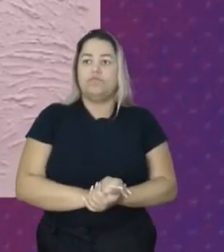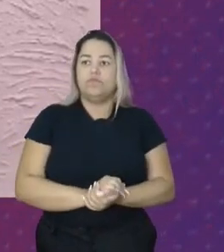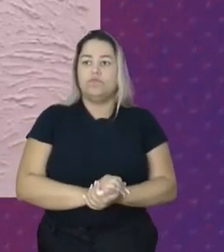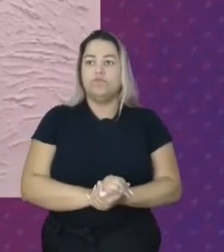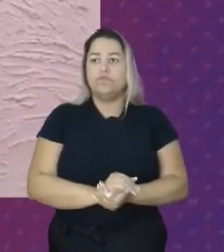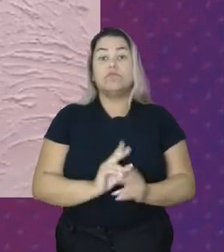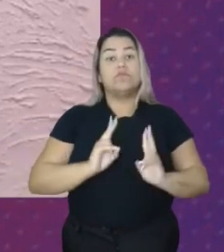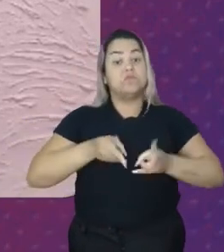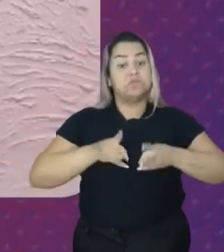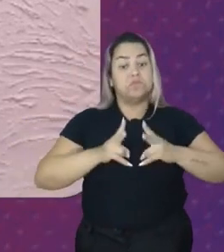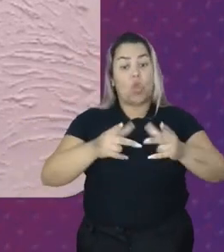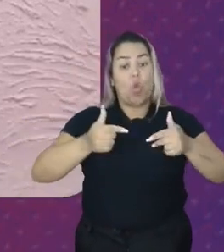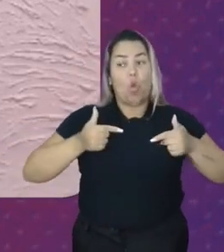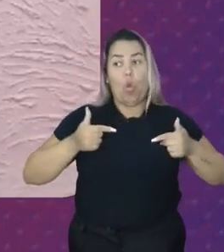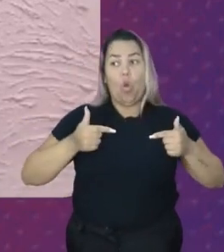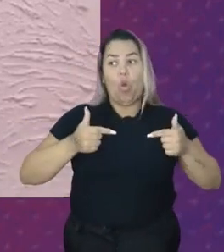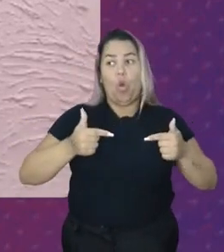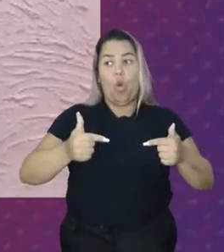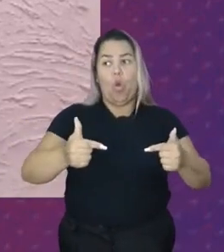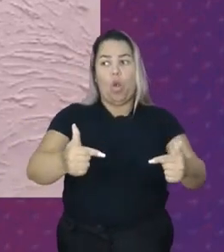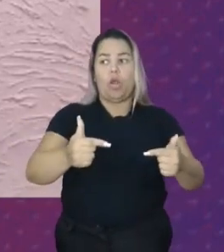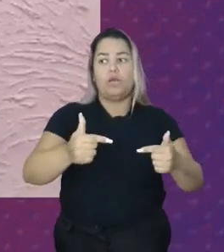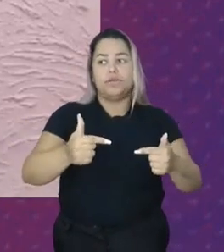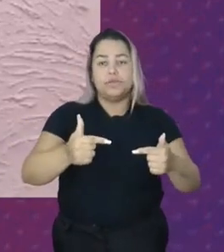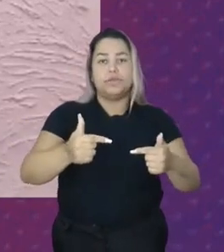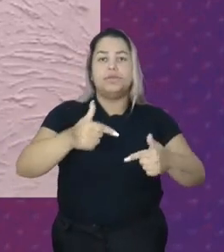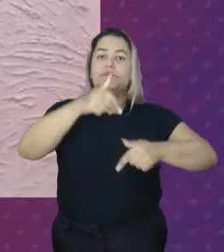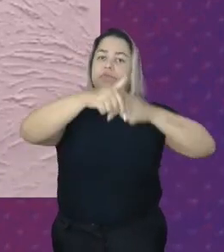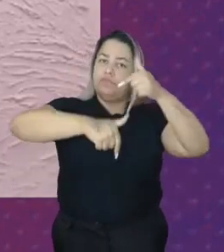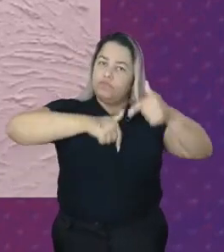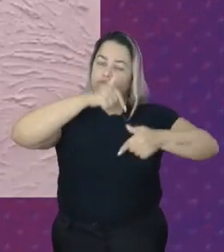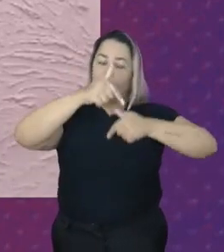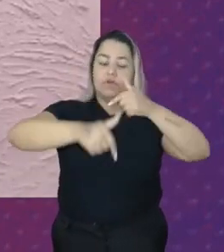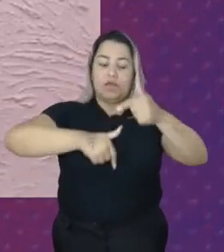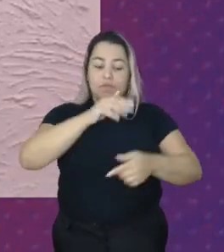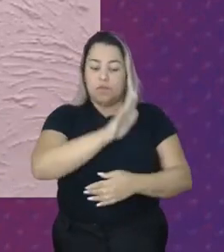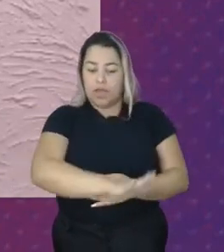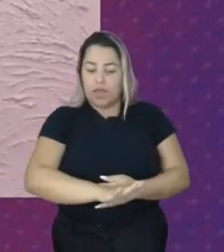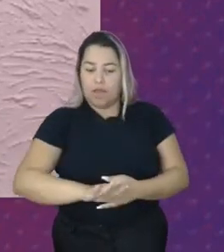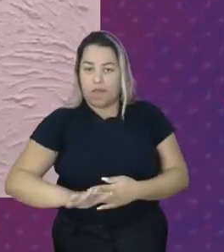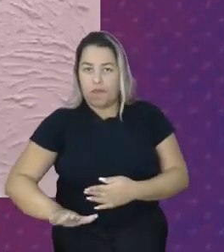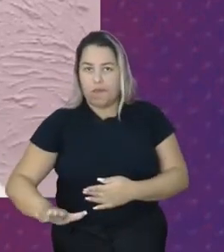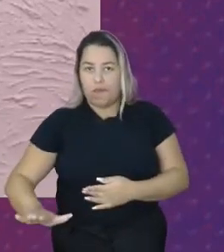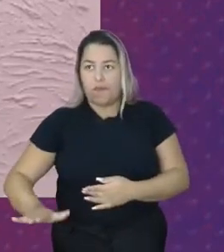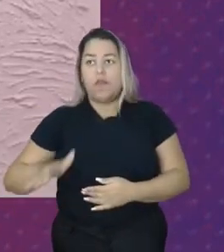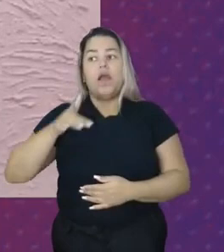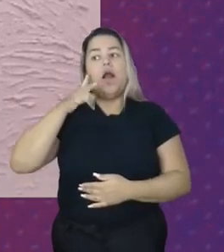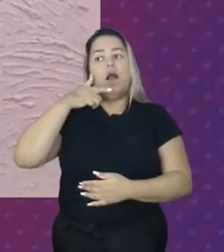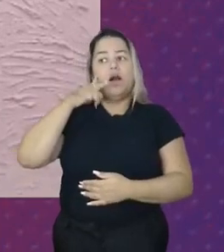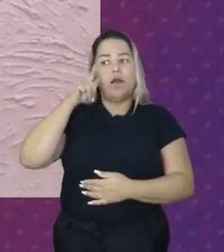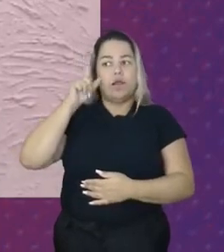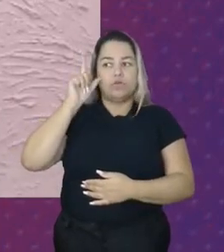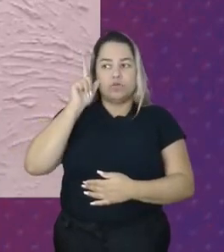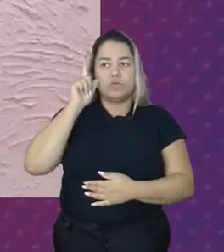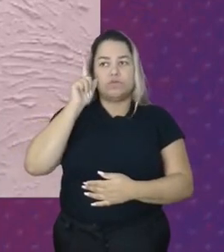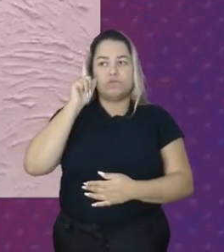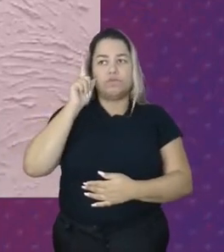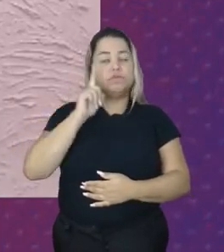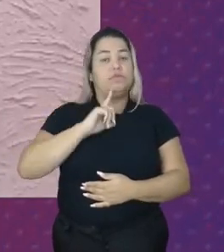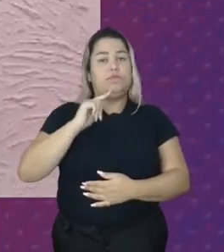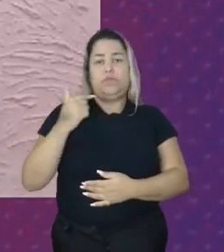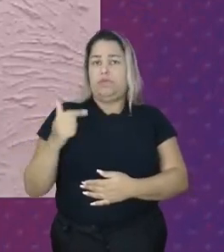E sempre lutamos sobre isso. O trabalho infantil, antes, a gente não